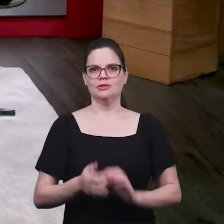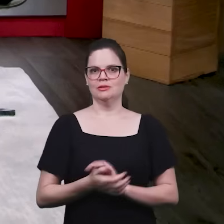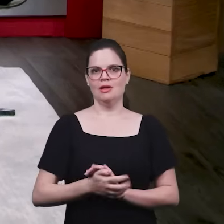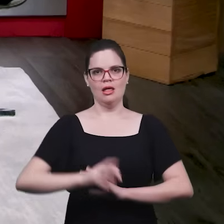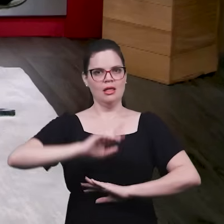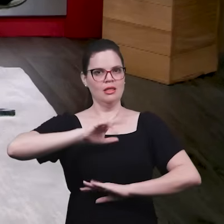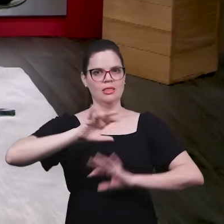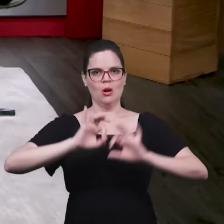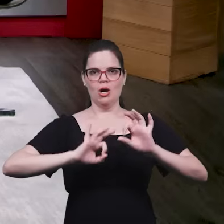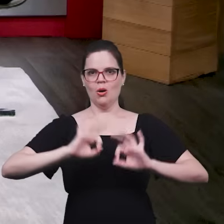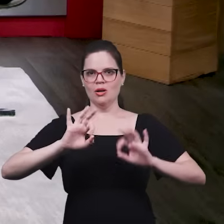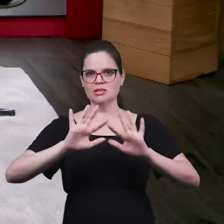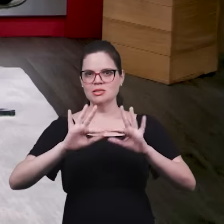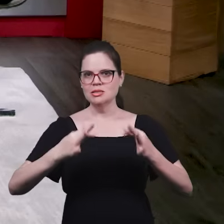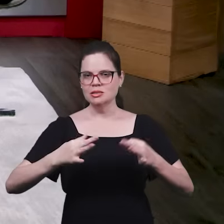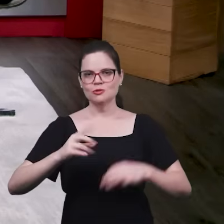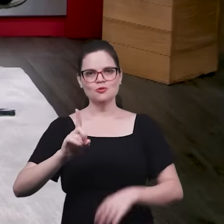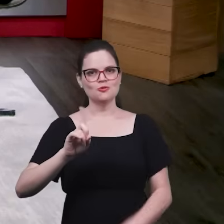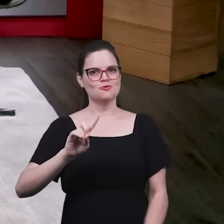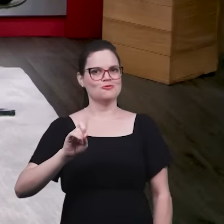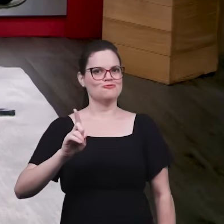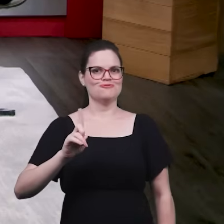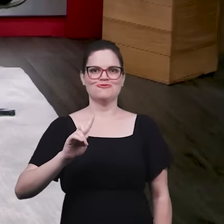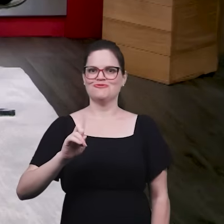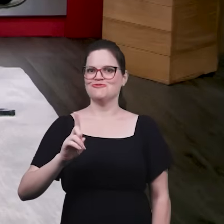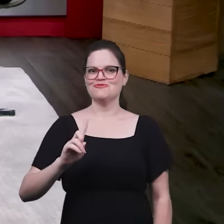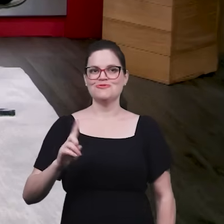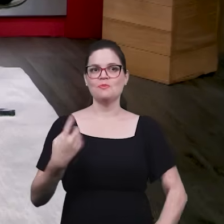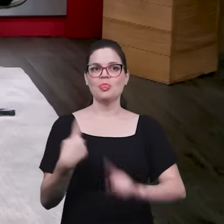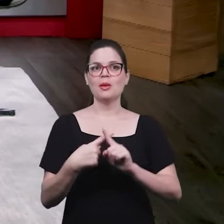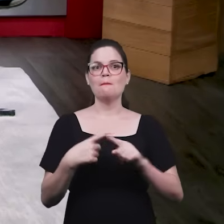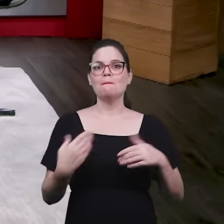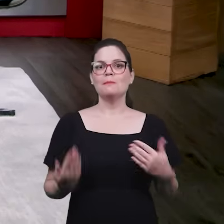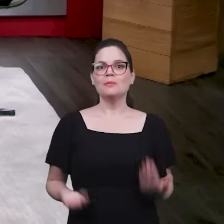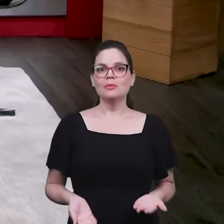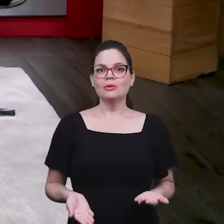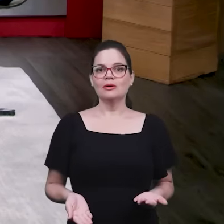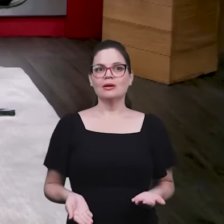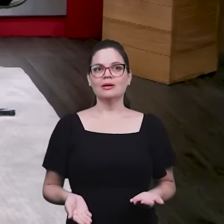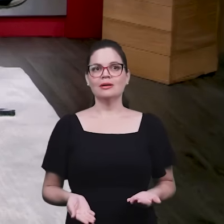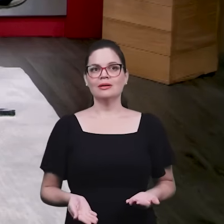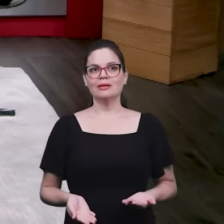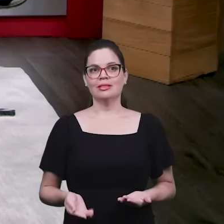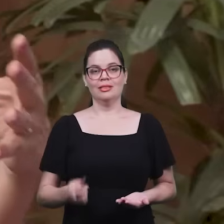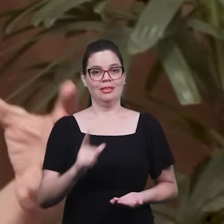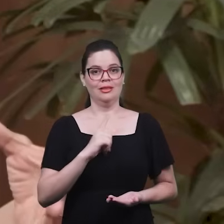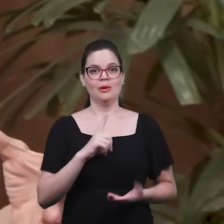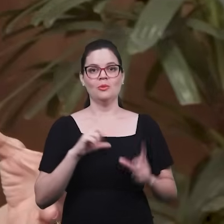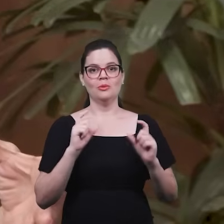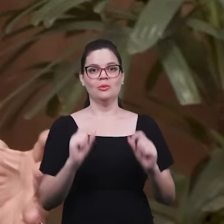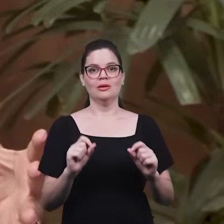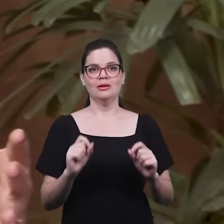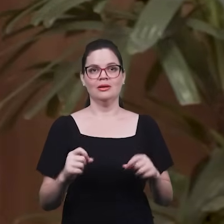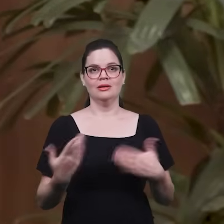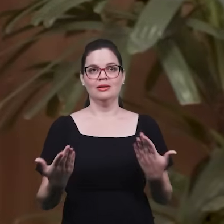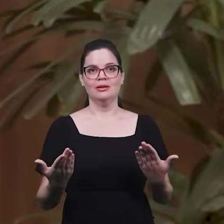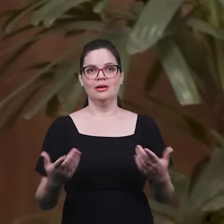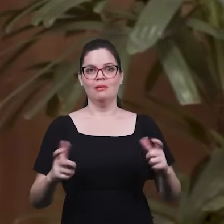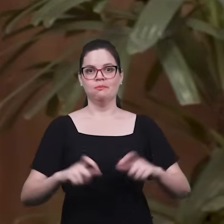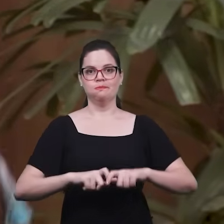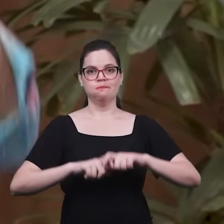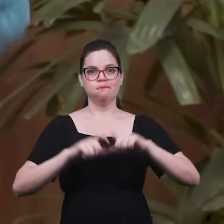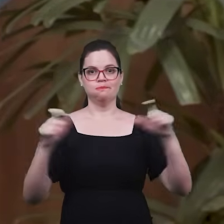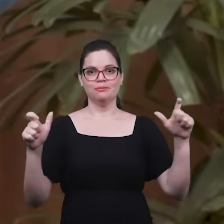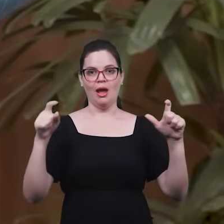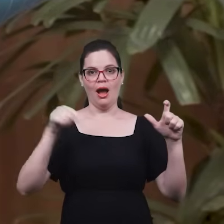organização simples para ser feita, considerando que nós temos uma parte grandiosa dos